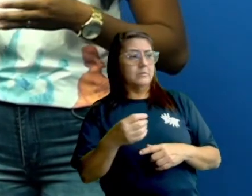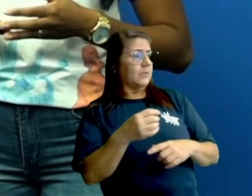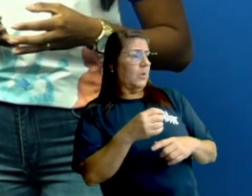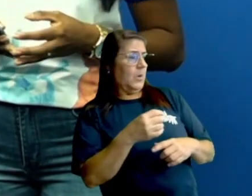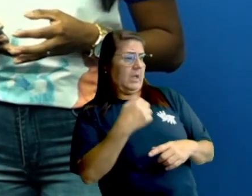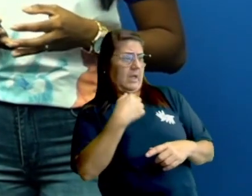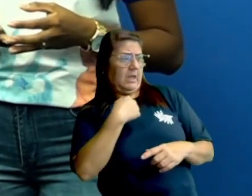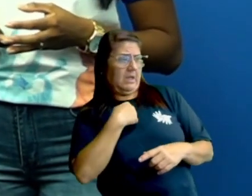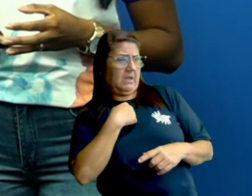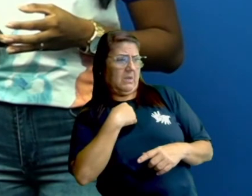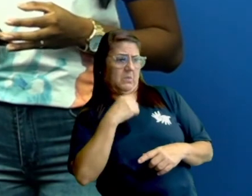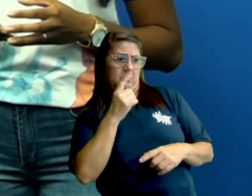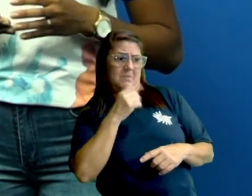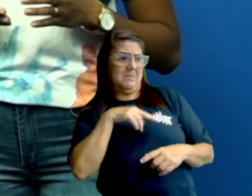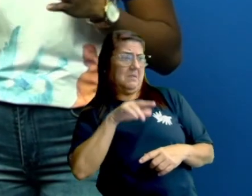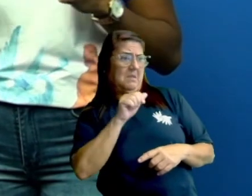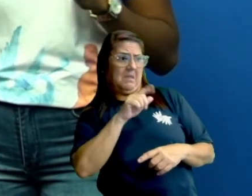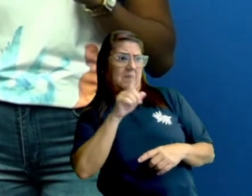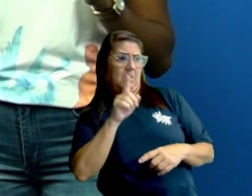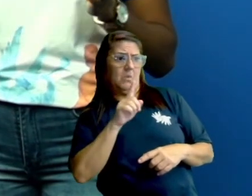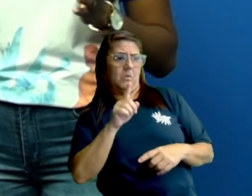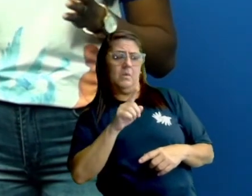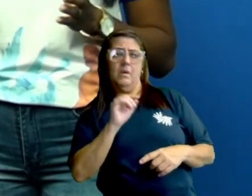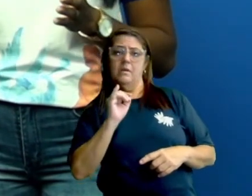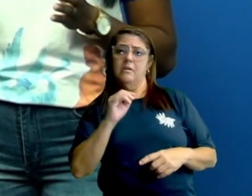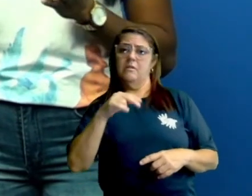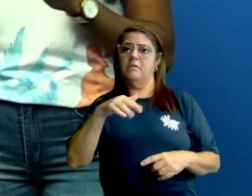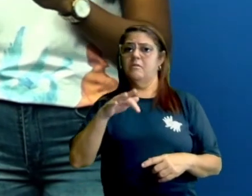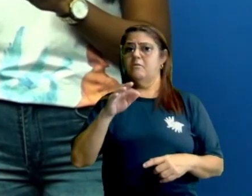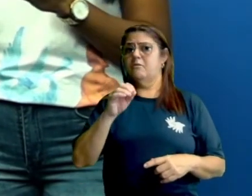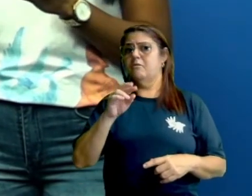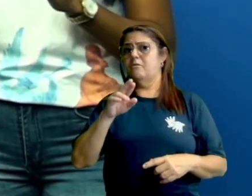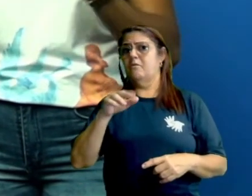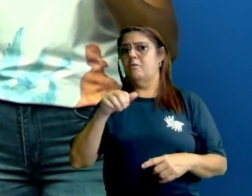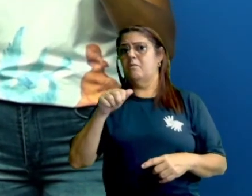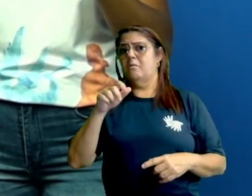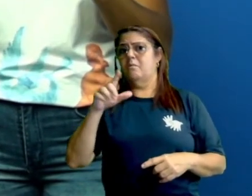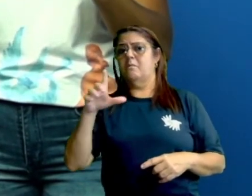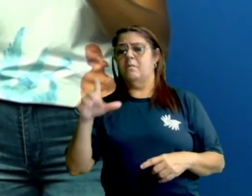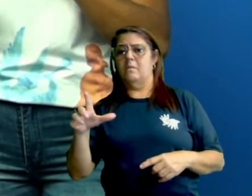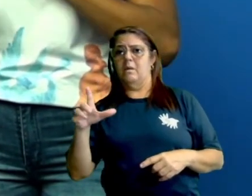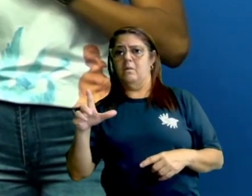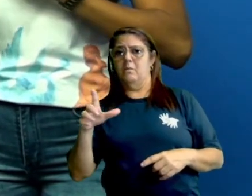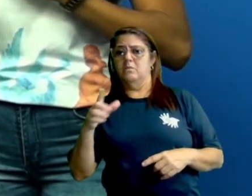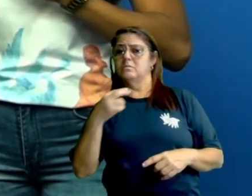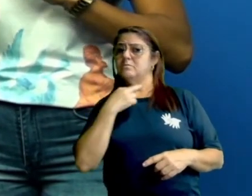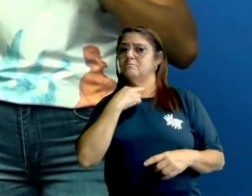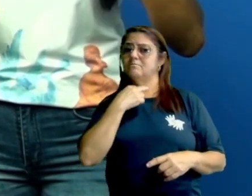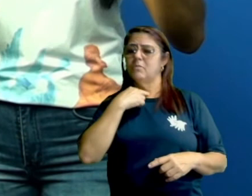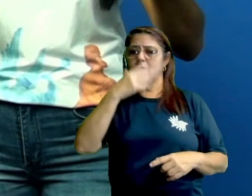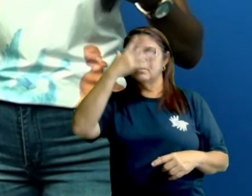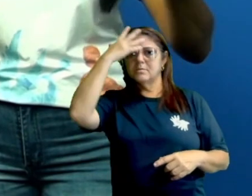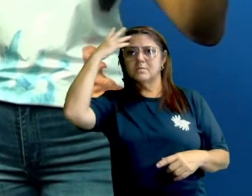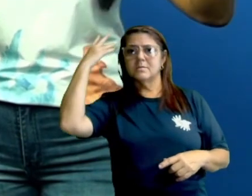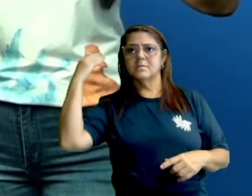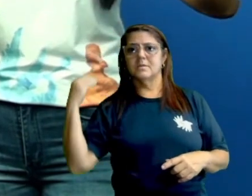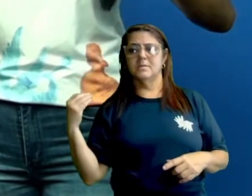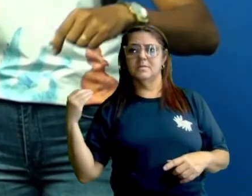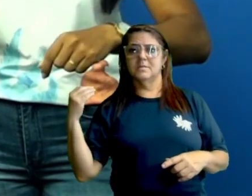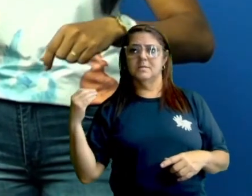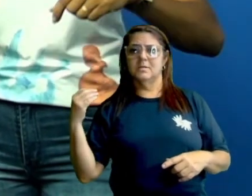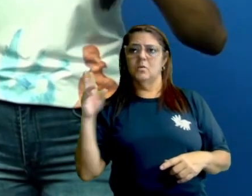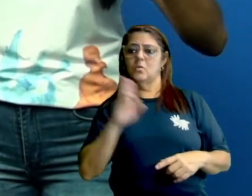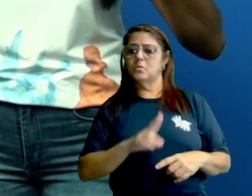que está respondendo aos pais. Então, usando aí uma linguagem chamada de internetês, a gente não pode esquecer. Essa linguagem, ela